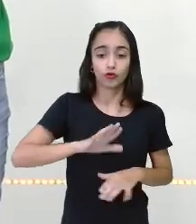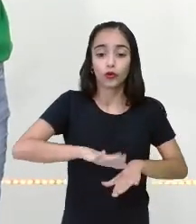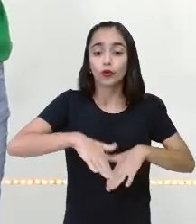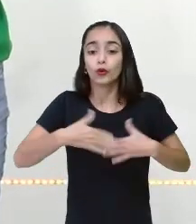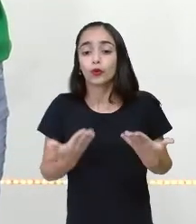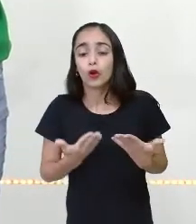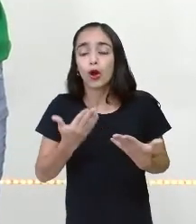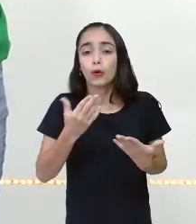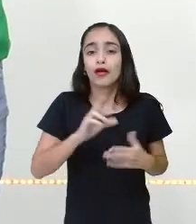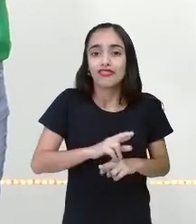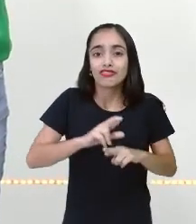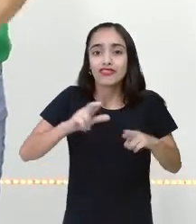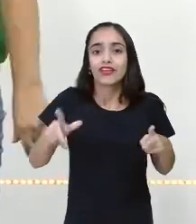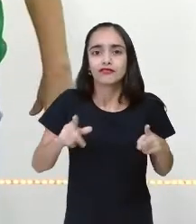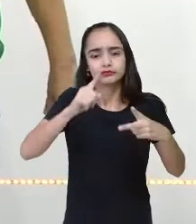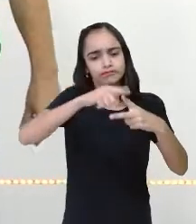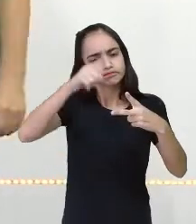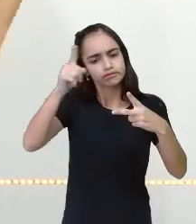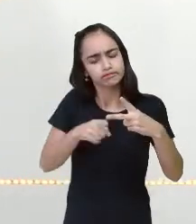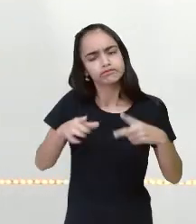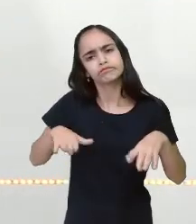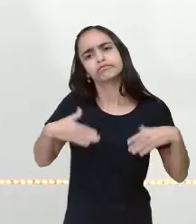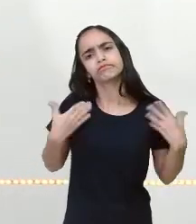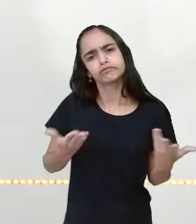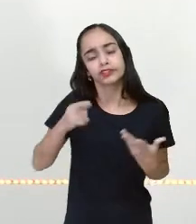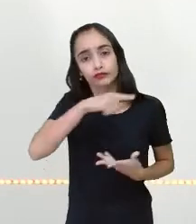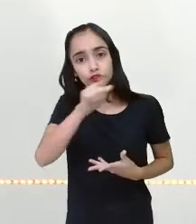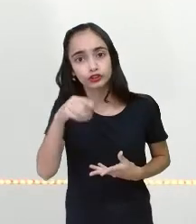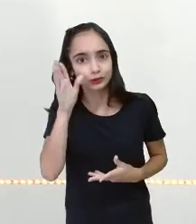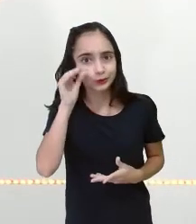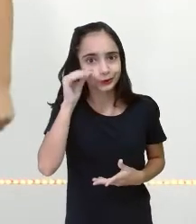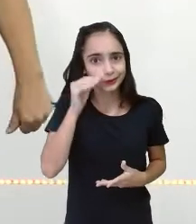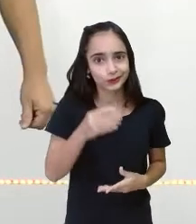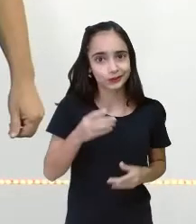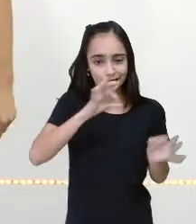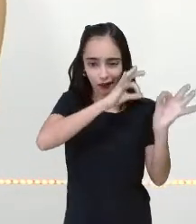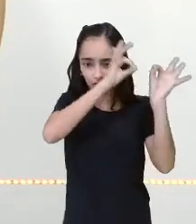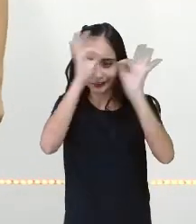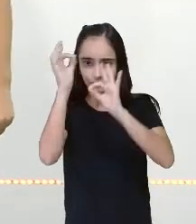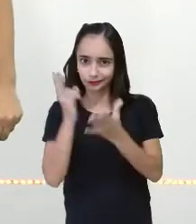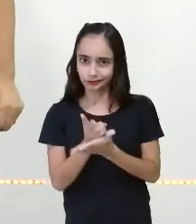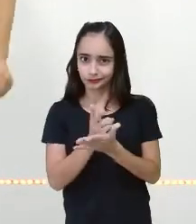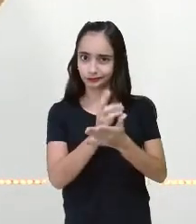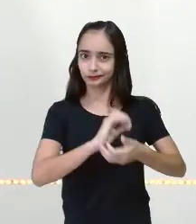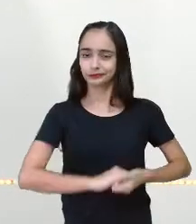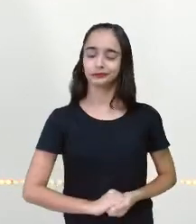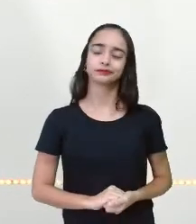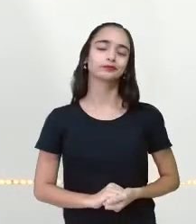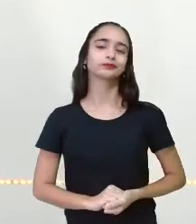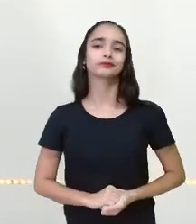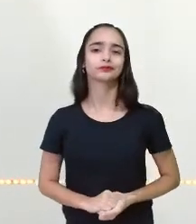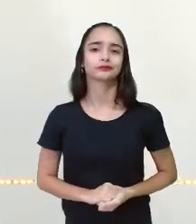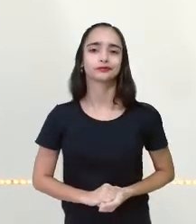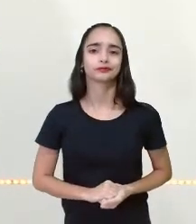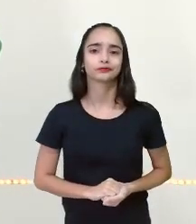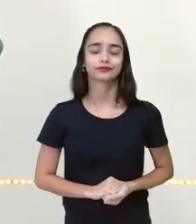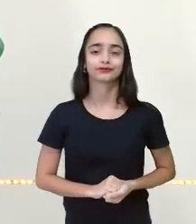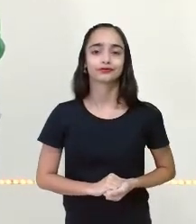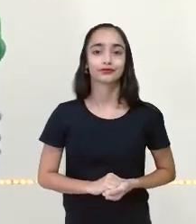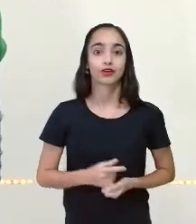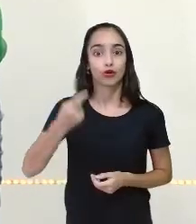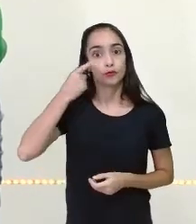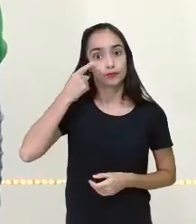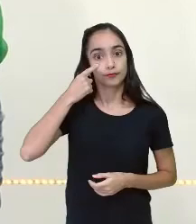é que existe diferença? Vamos descobrir isso agora. Você que é curioso, me acompanha aí para a gente saber um pouco sobre isso. Vê só.